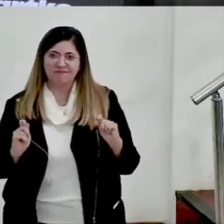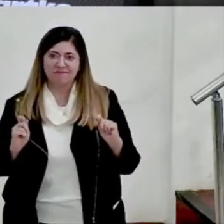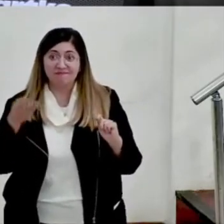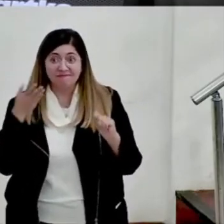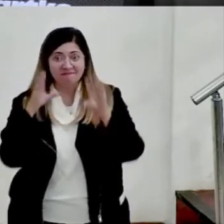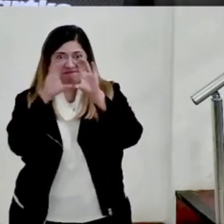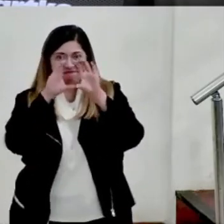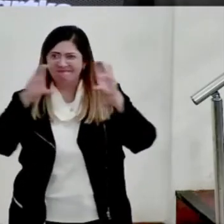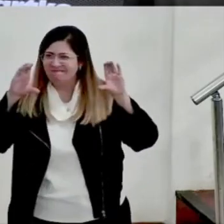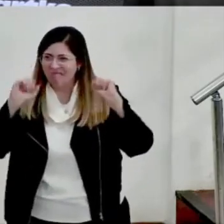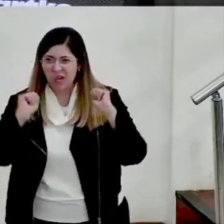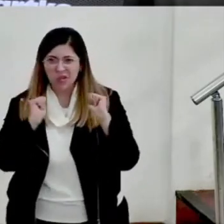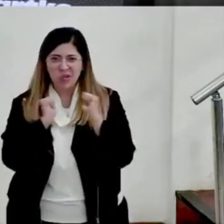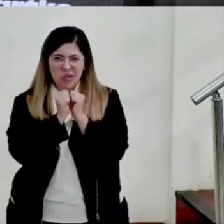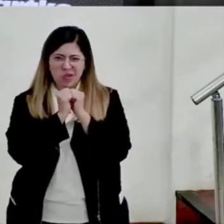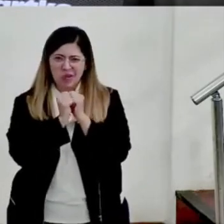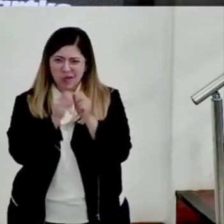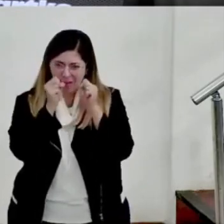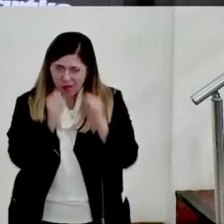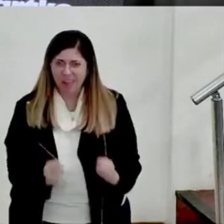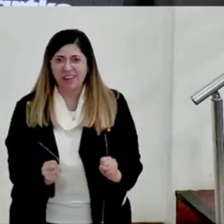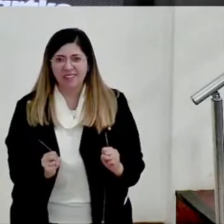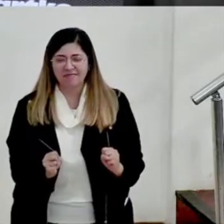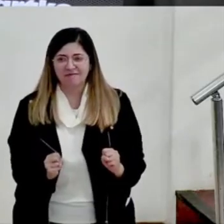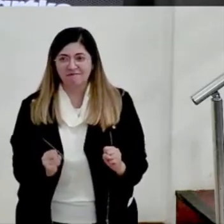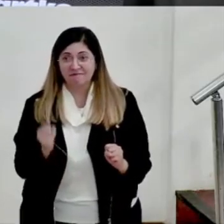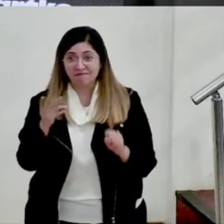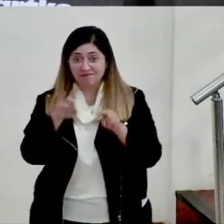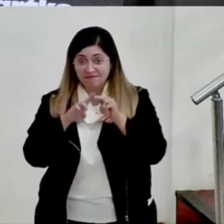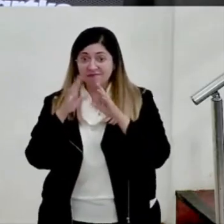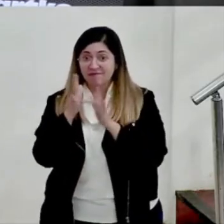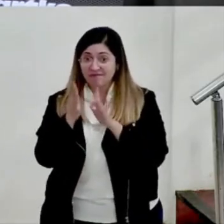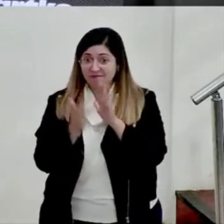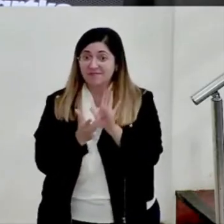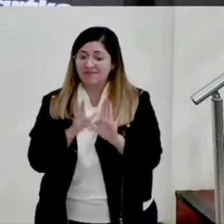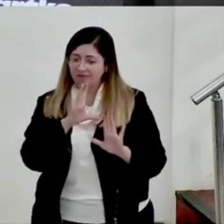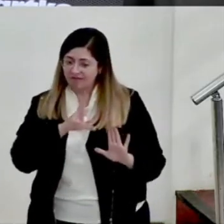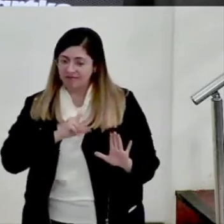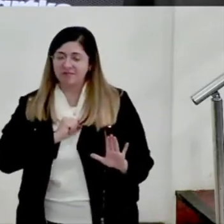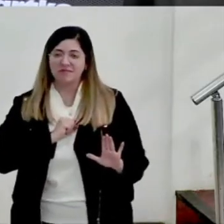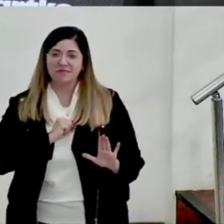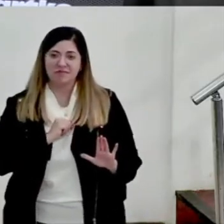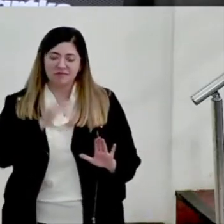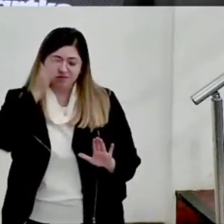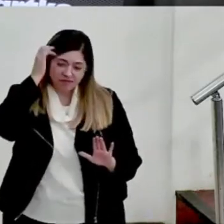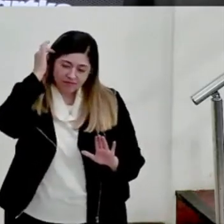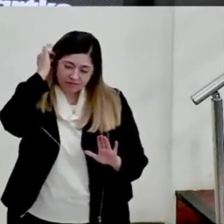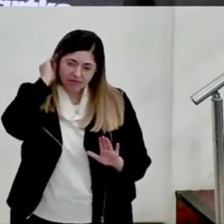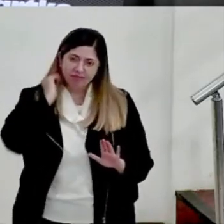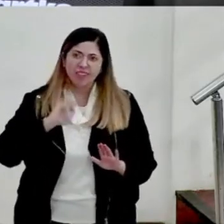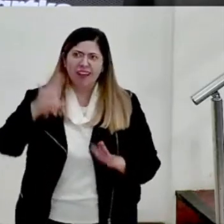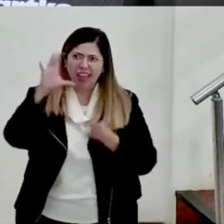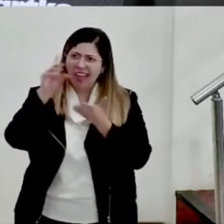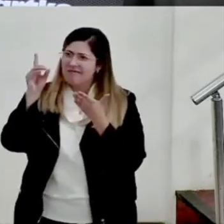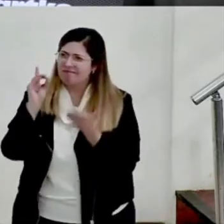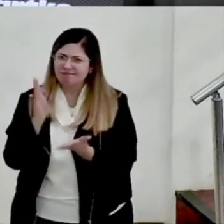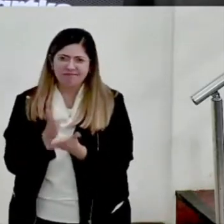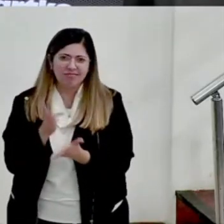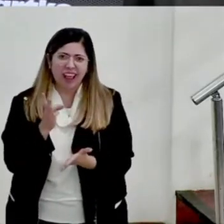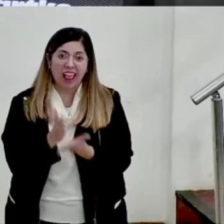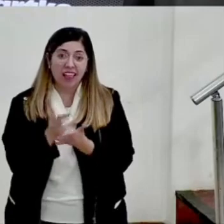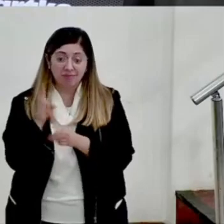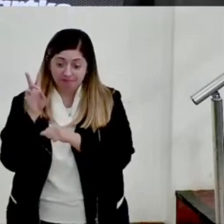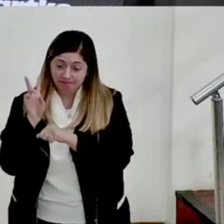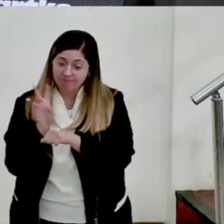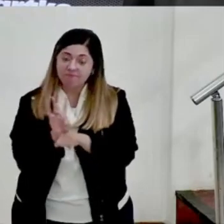Jesus. Pelo seu poder e no seu amor, Deus sempre nos